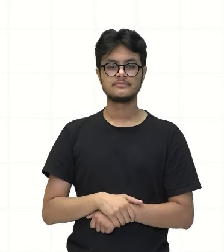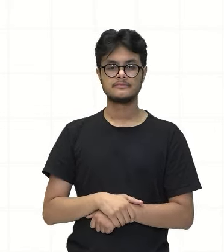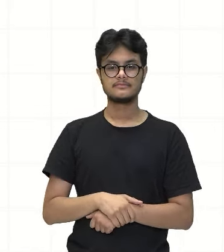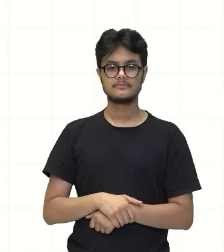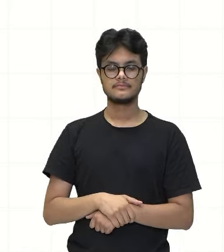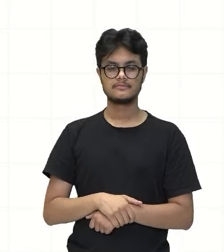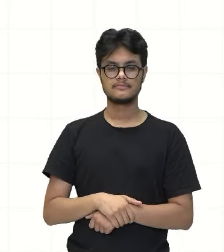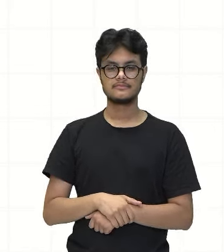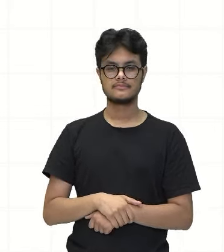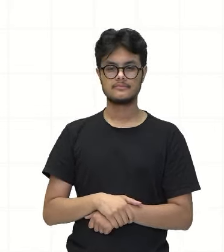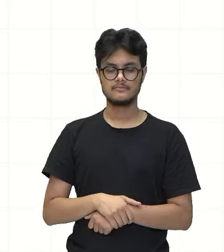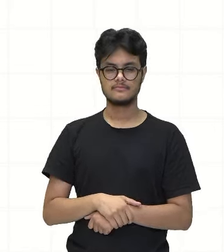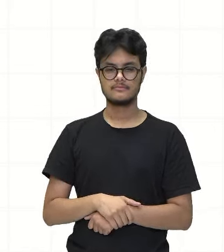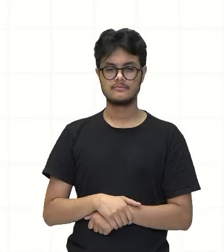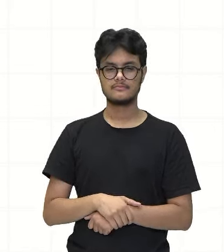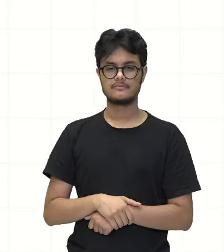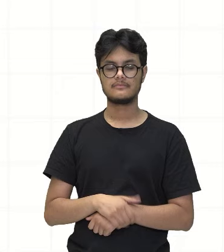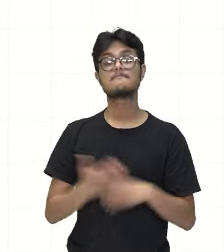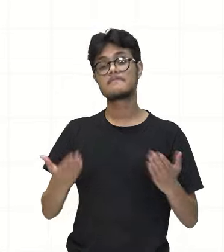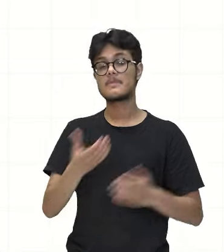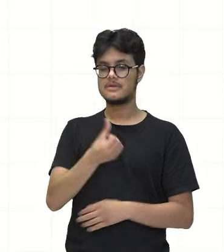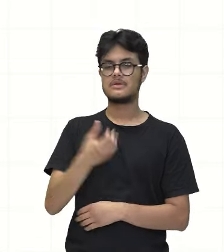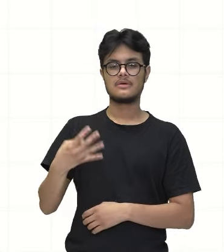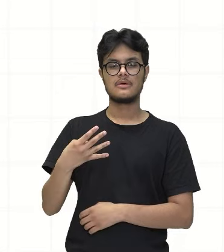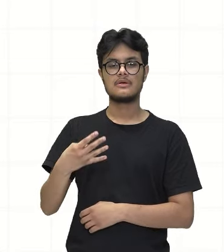de 64 quilômetros.